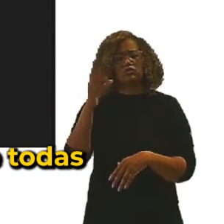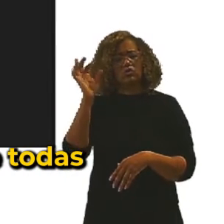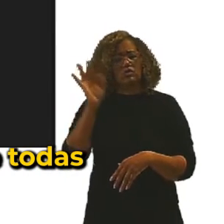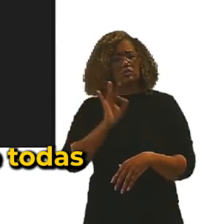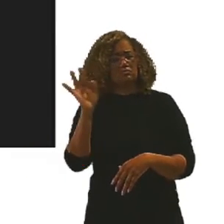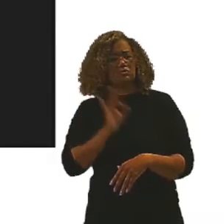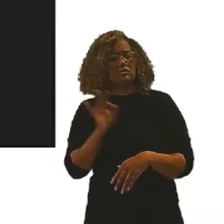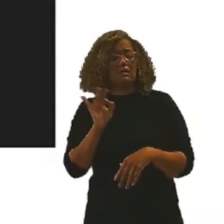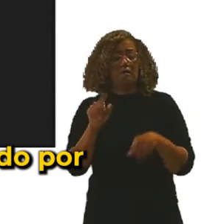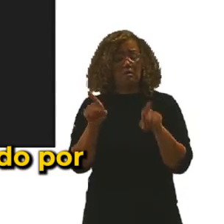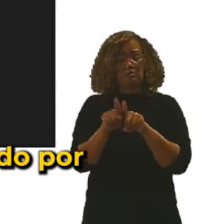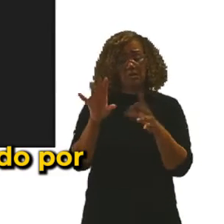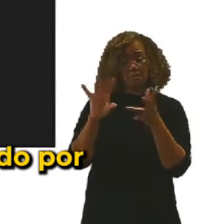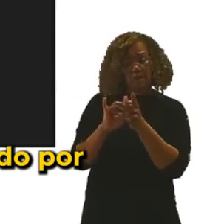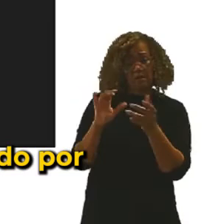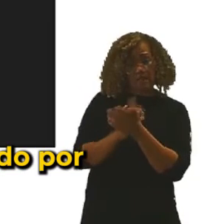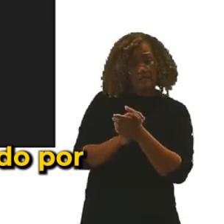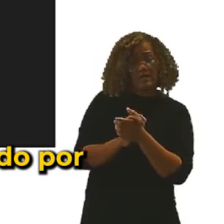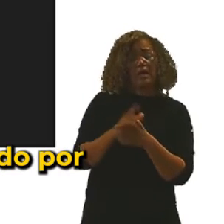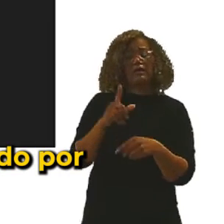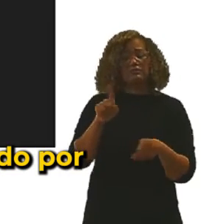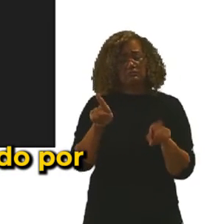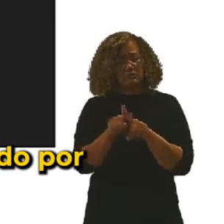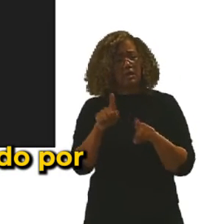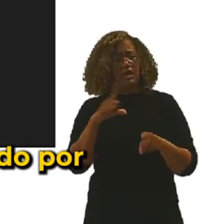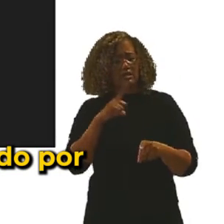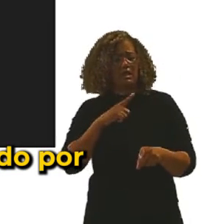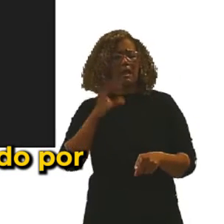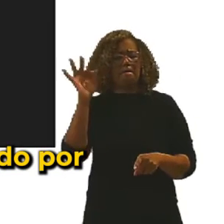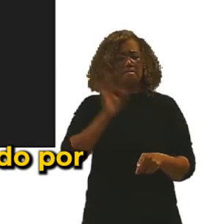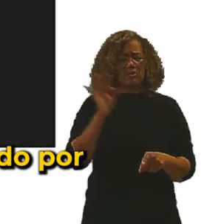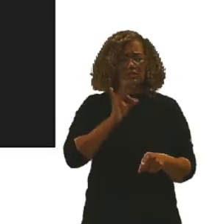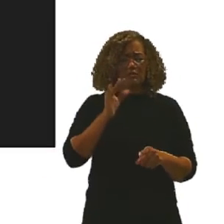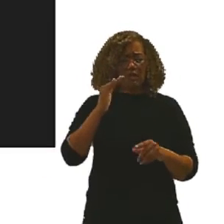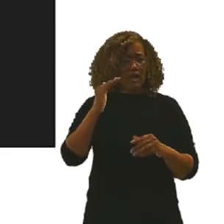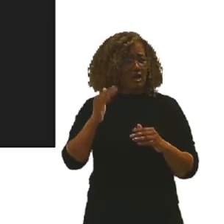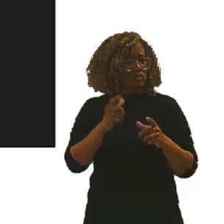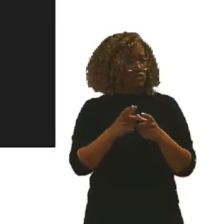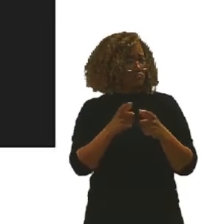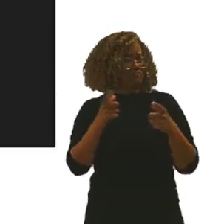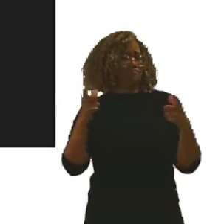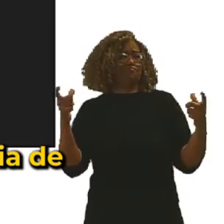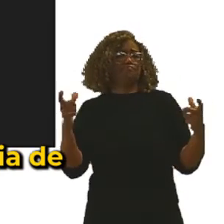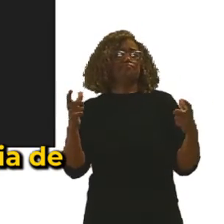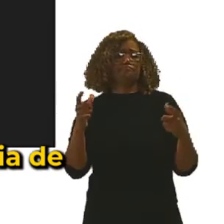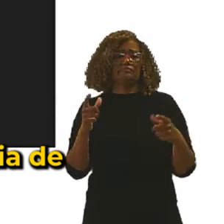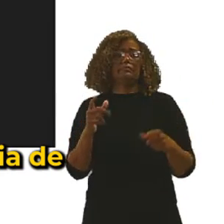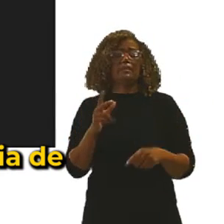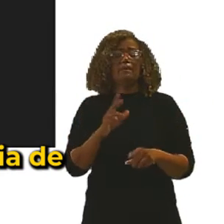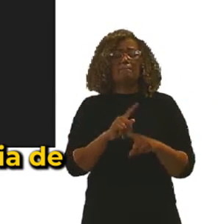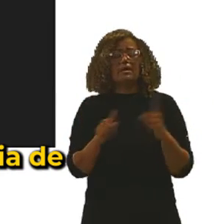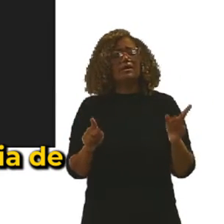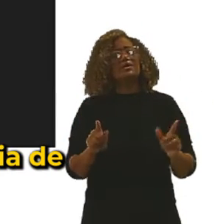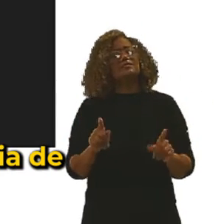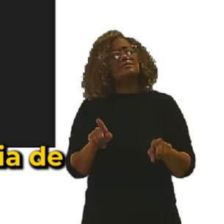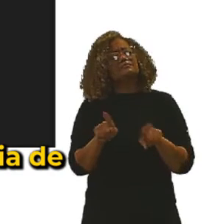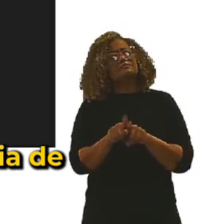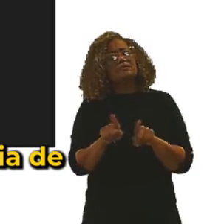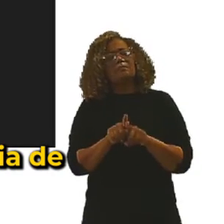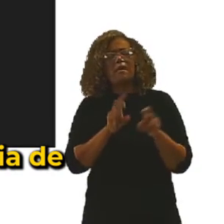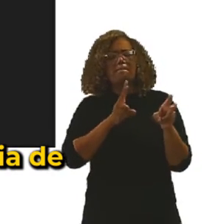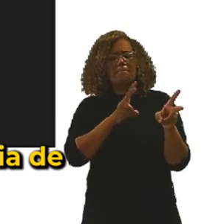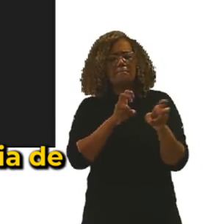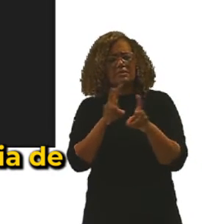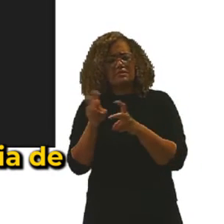né, uma alta estatística de feminicídios praticados por parceiros íntimos. Avançando aqui, nós